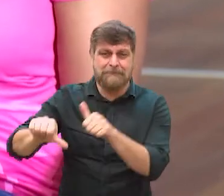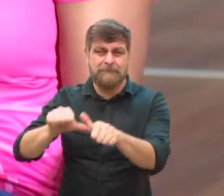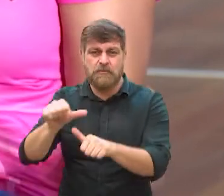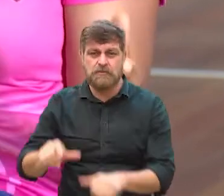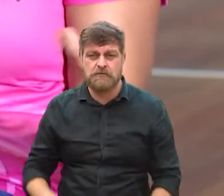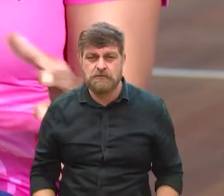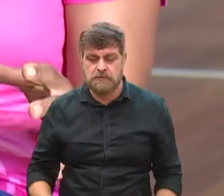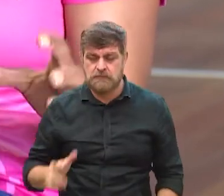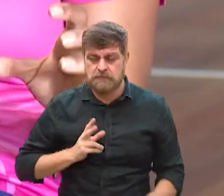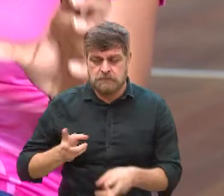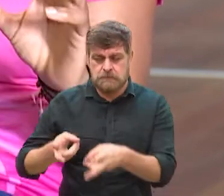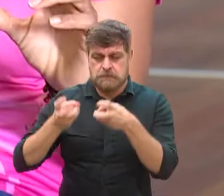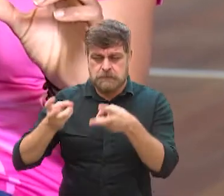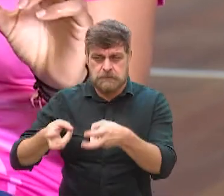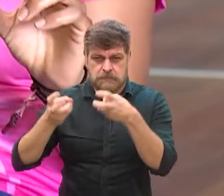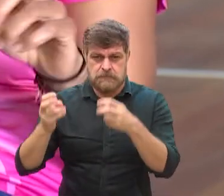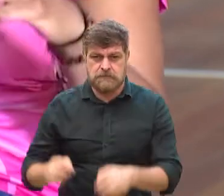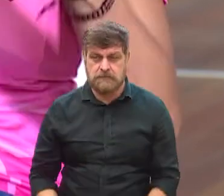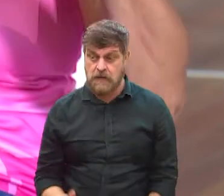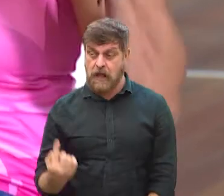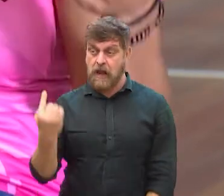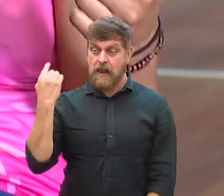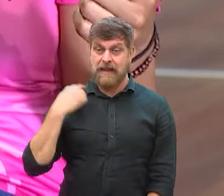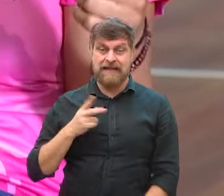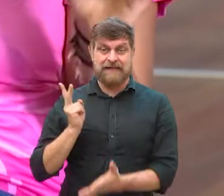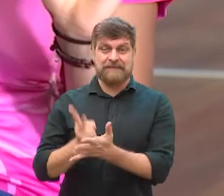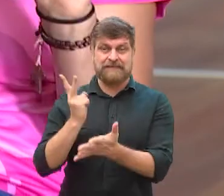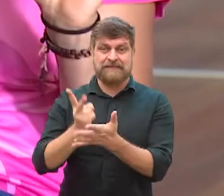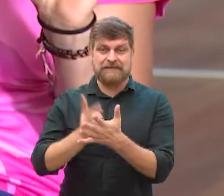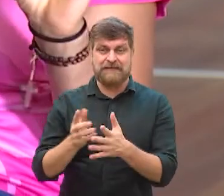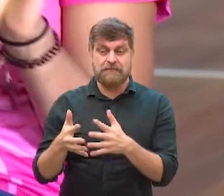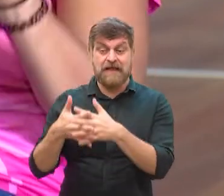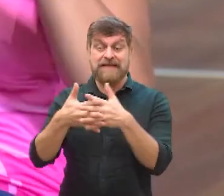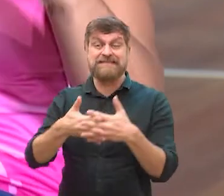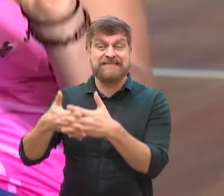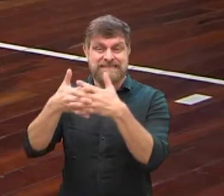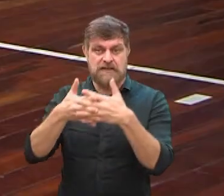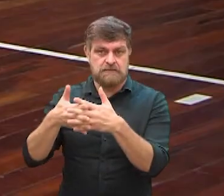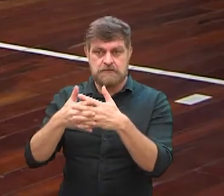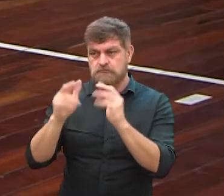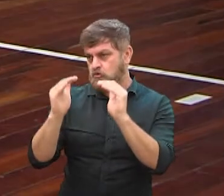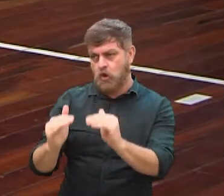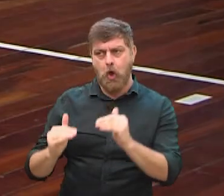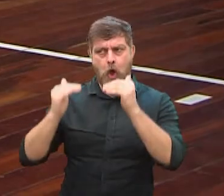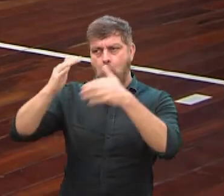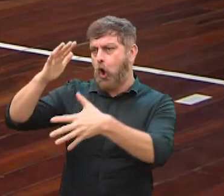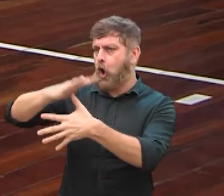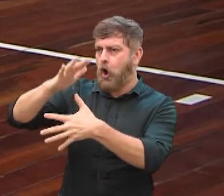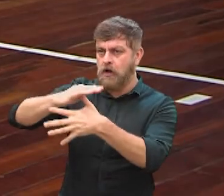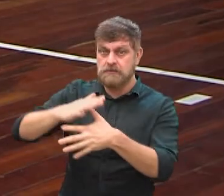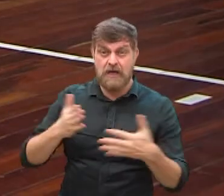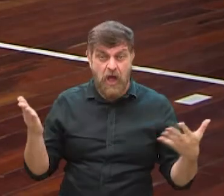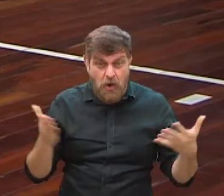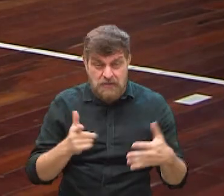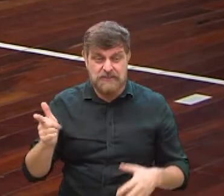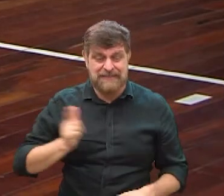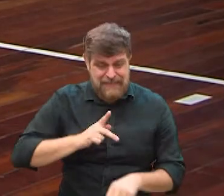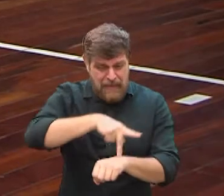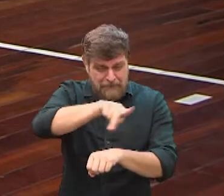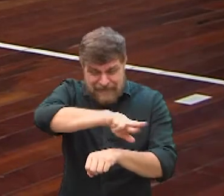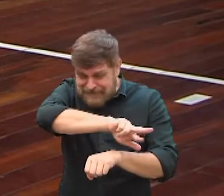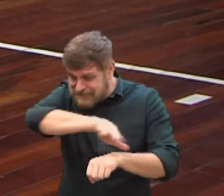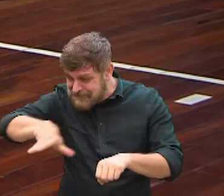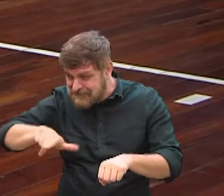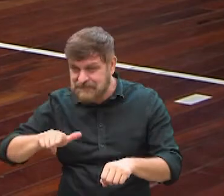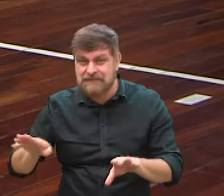né, essa percepção. Não tem só, antigamente era só os Estados Unidos que era o time imbatível, né? E hoje todo mundo já